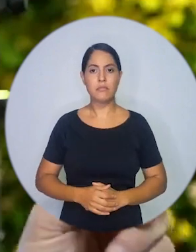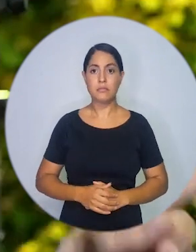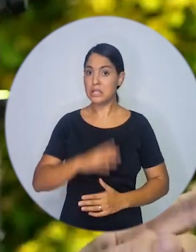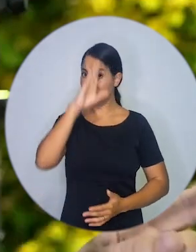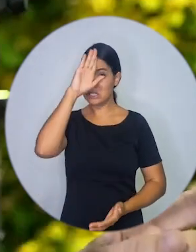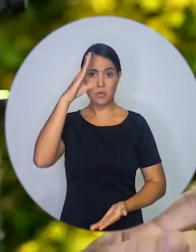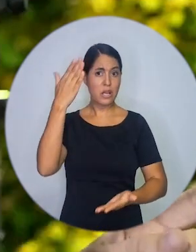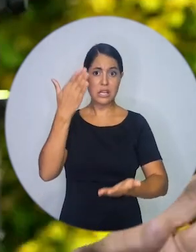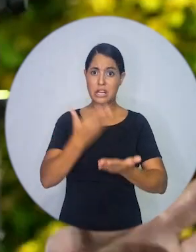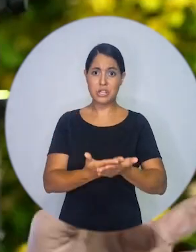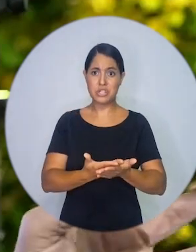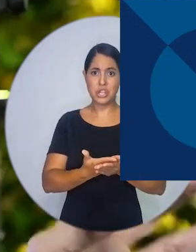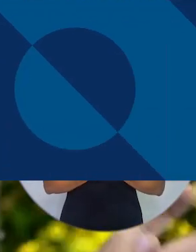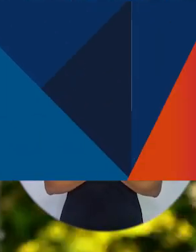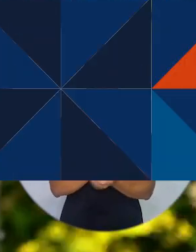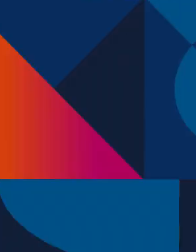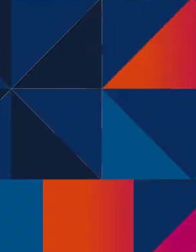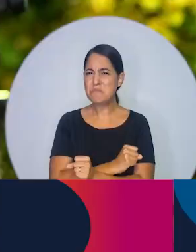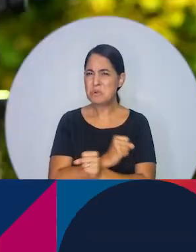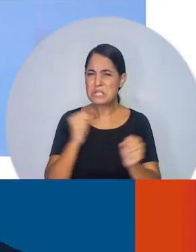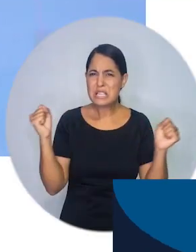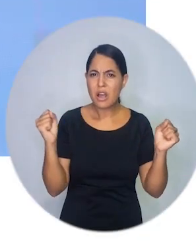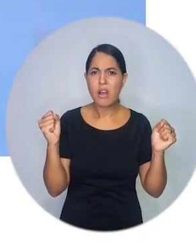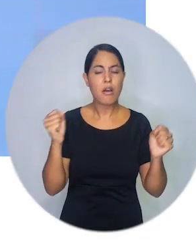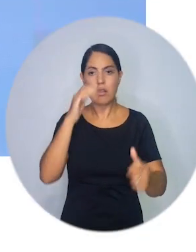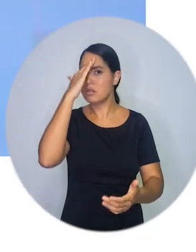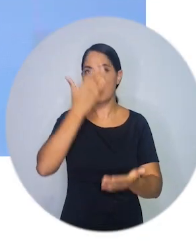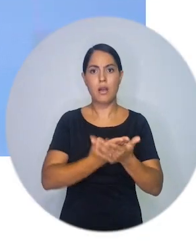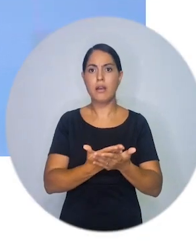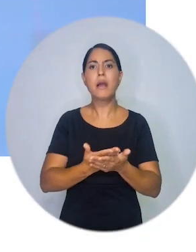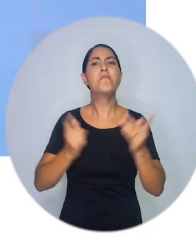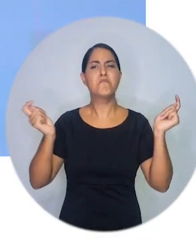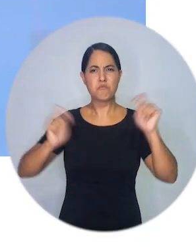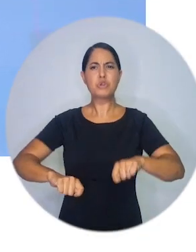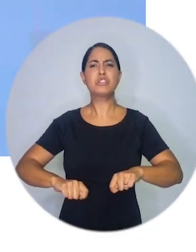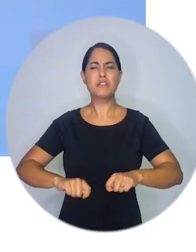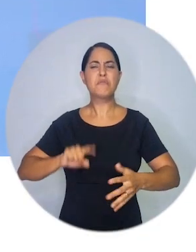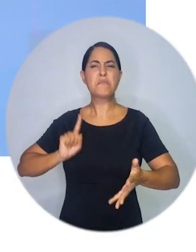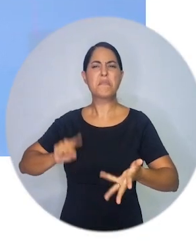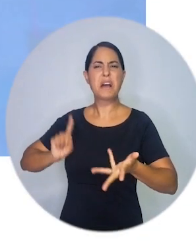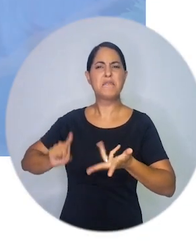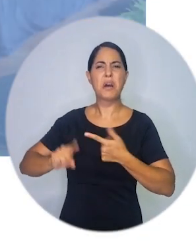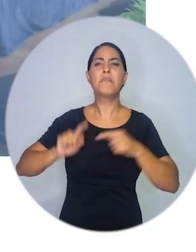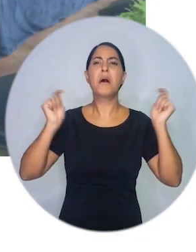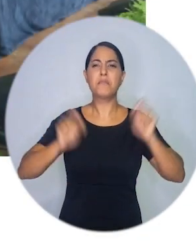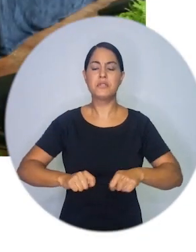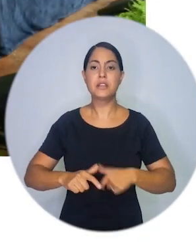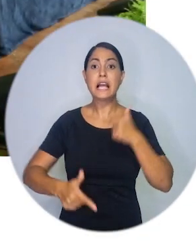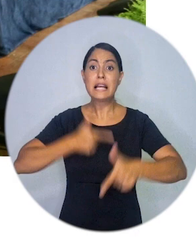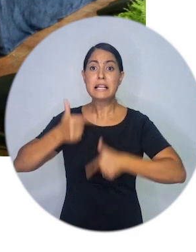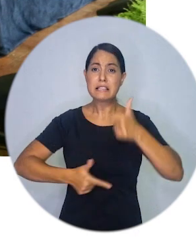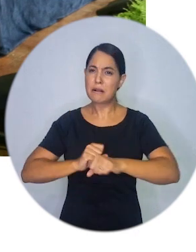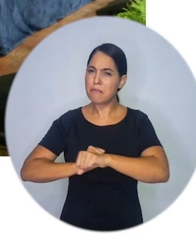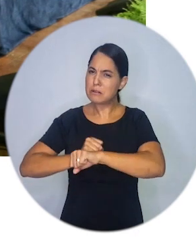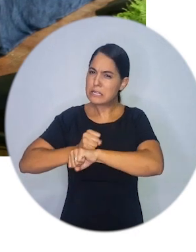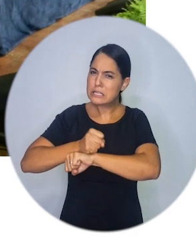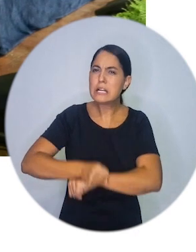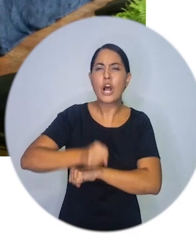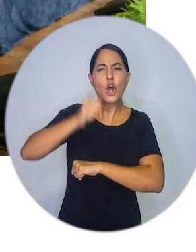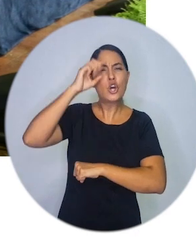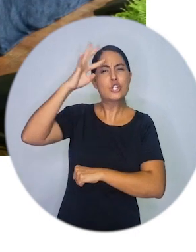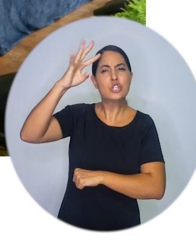não acreditem no impossível, trabalhem com amor e dedicação, tenham sonhos, façam